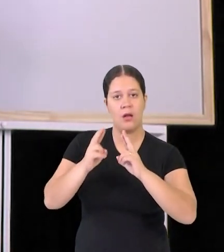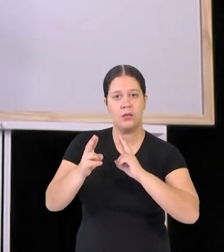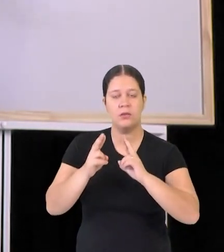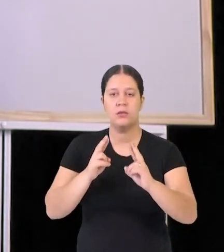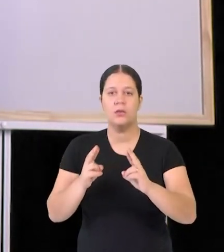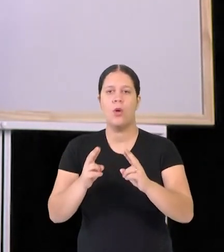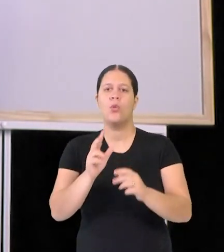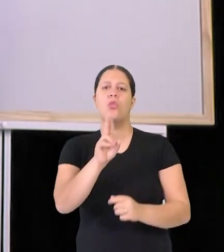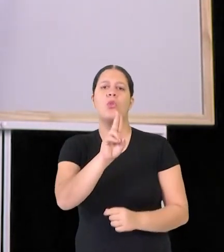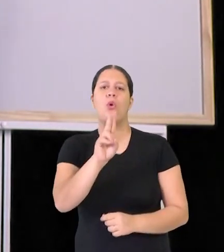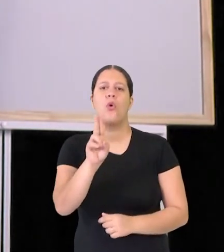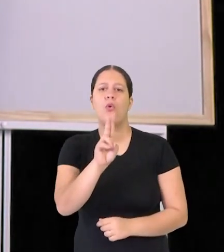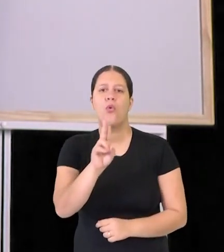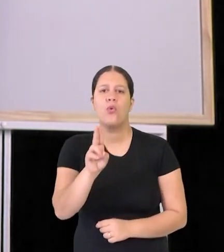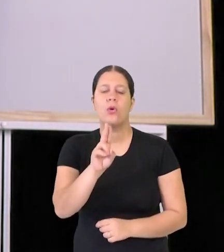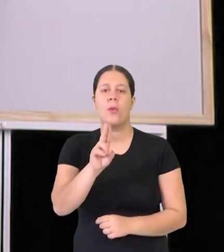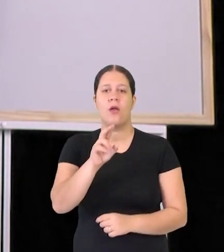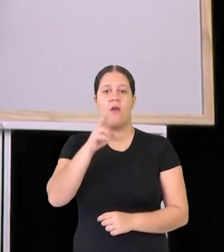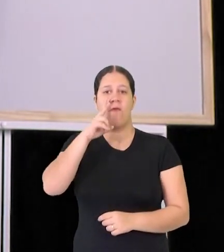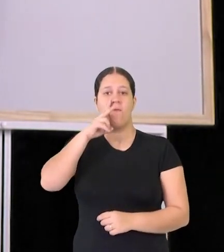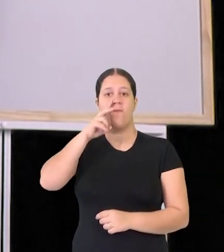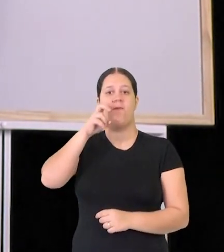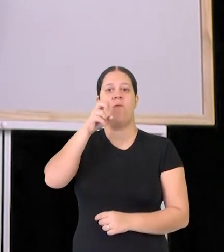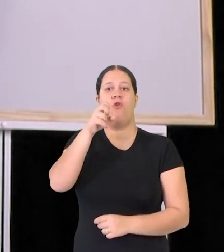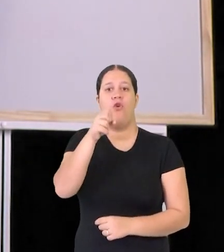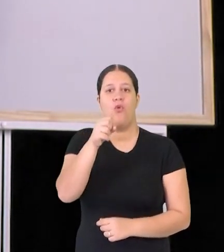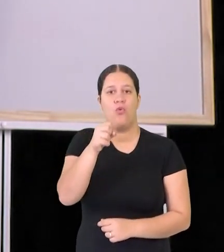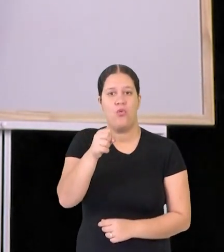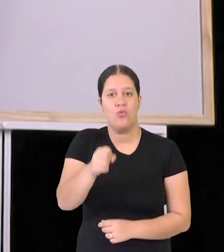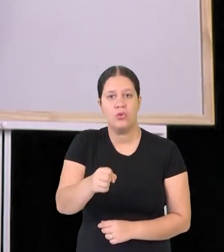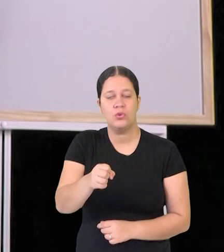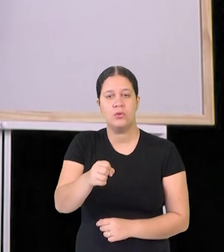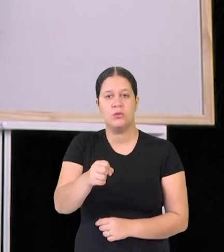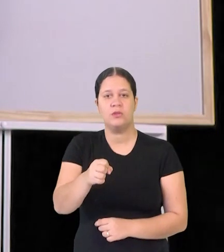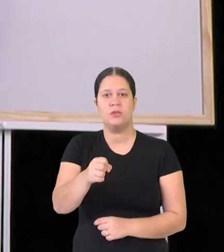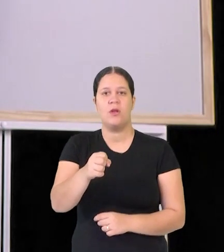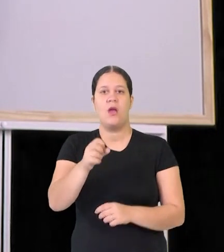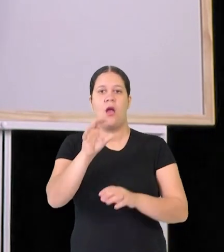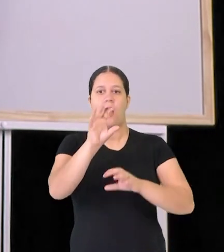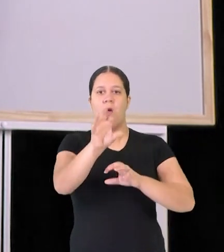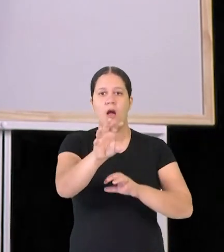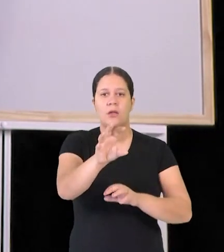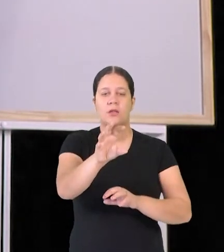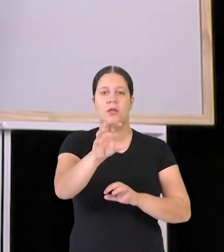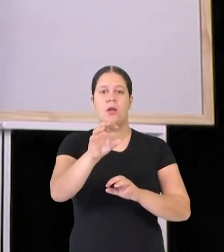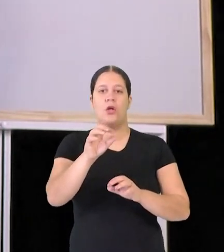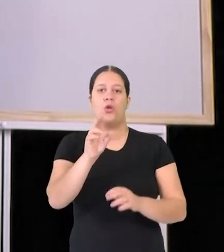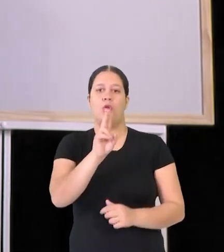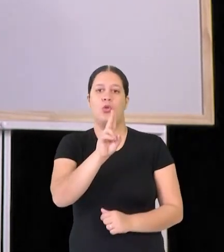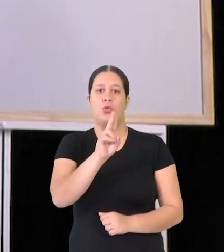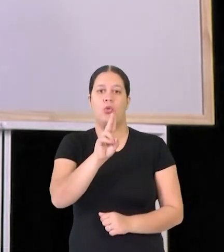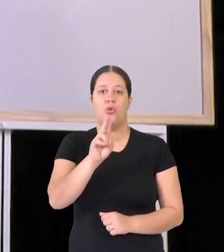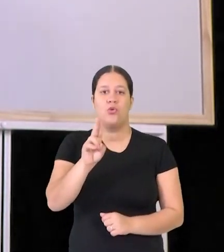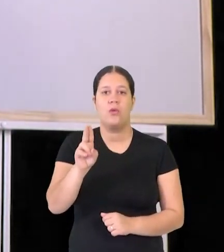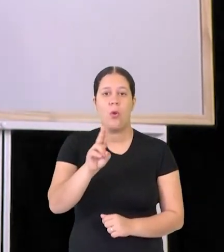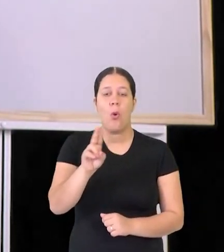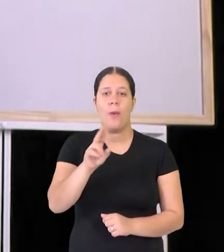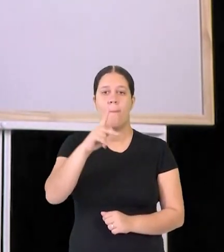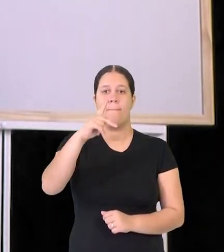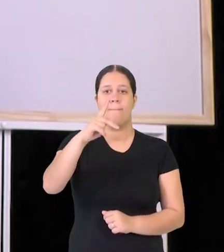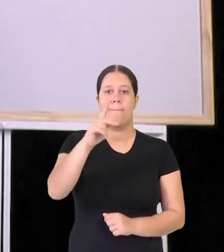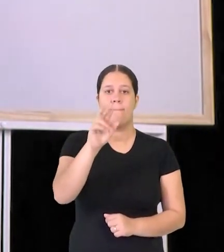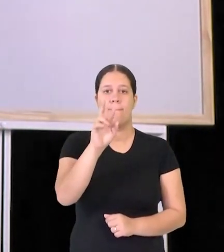essa situação aqui, ó, de força aplicada a uma área, a gente dá o nome de